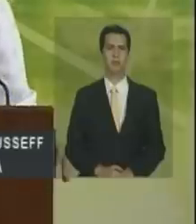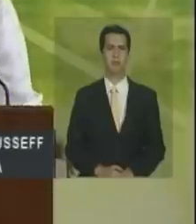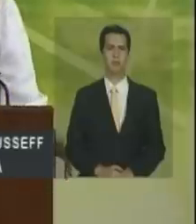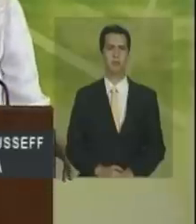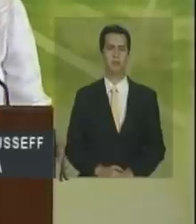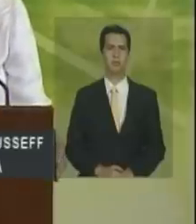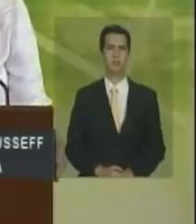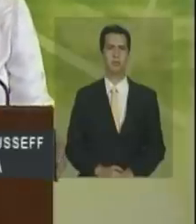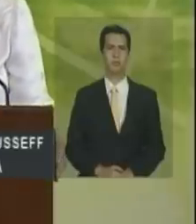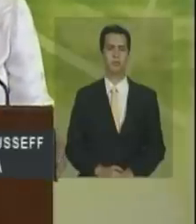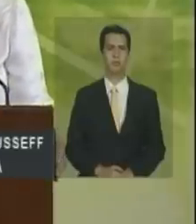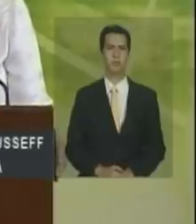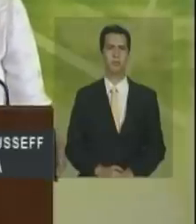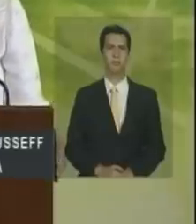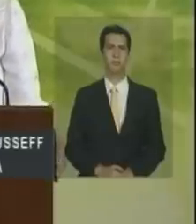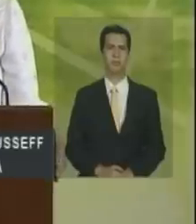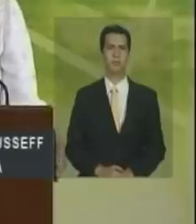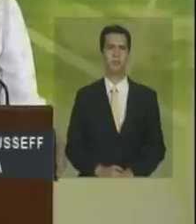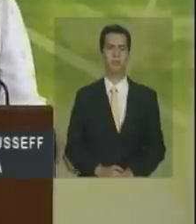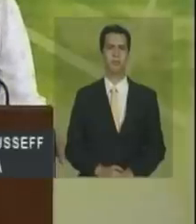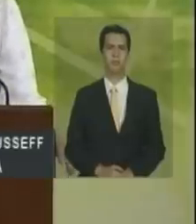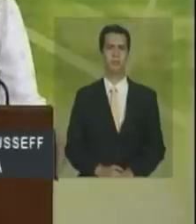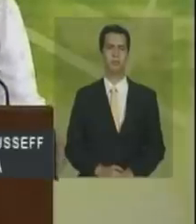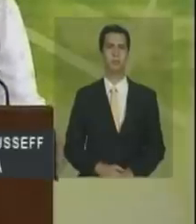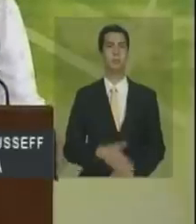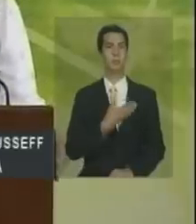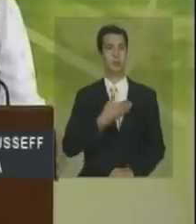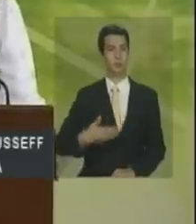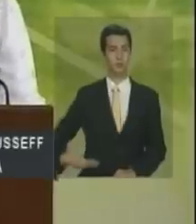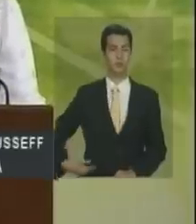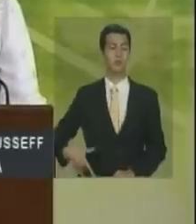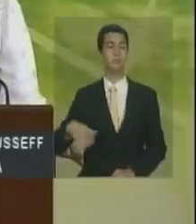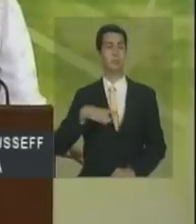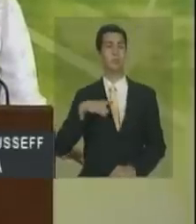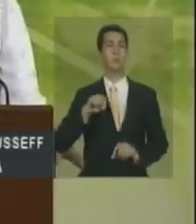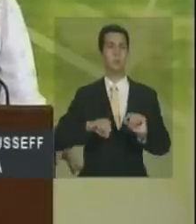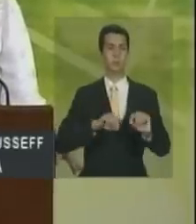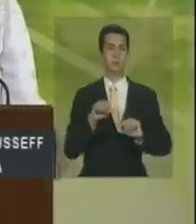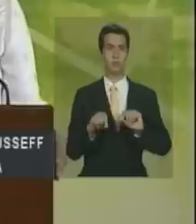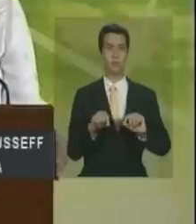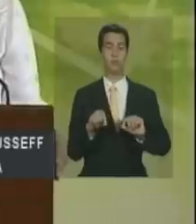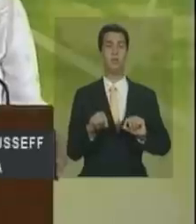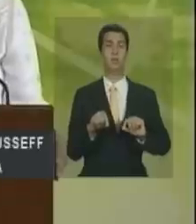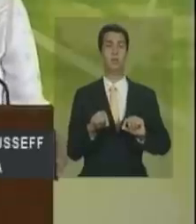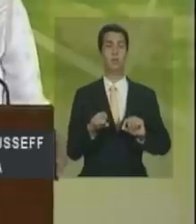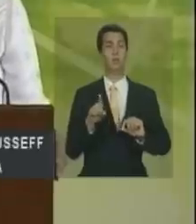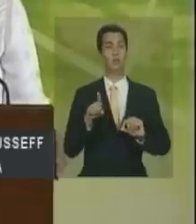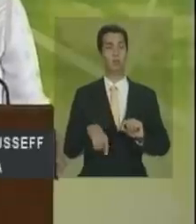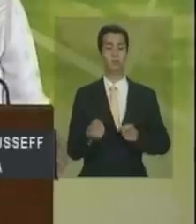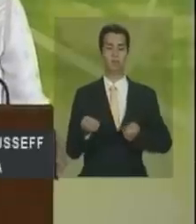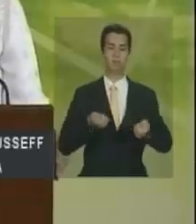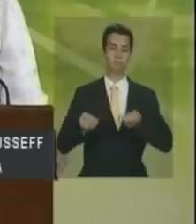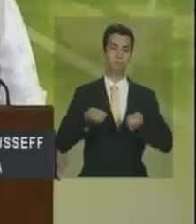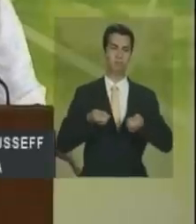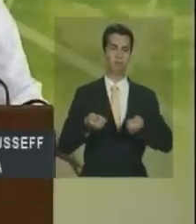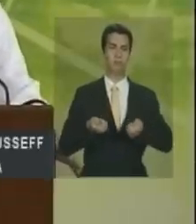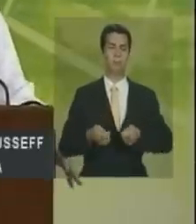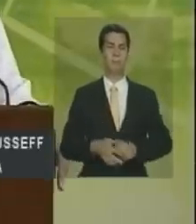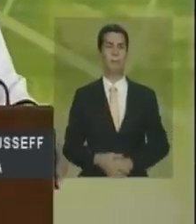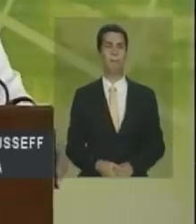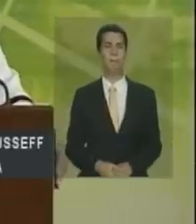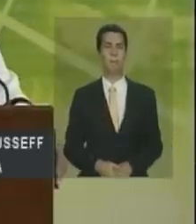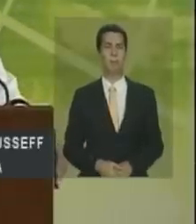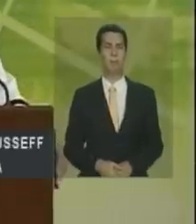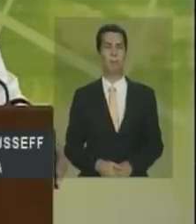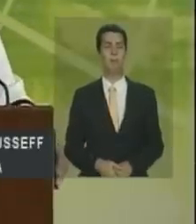O governo tem, senhoras e senhores, os instrumentos para fazer os ajustes e não